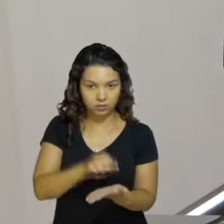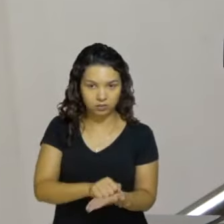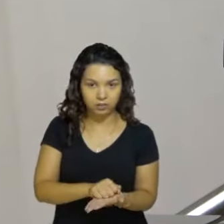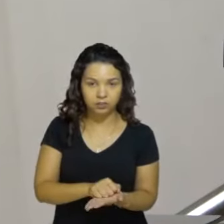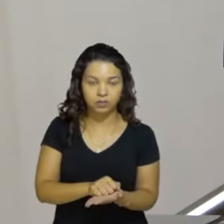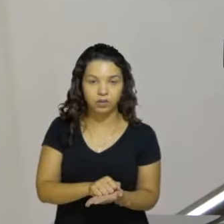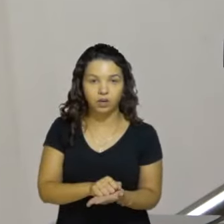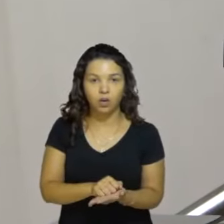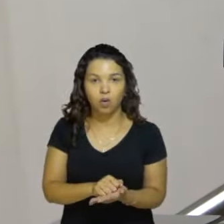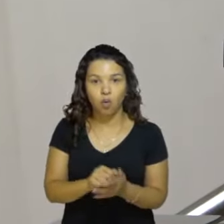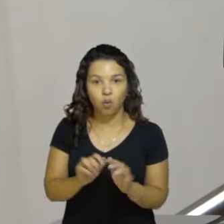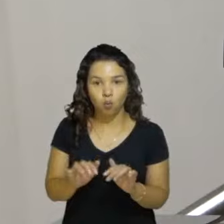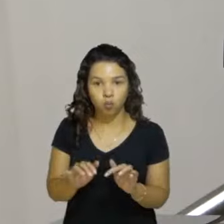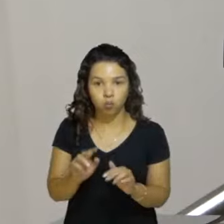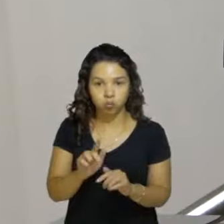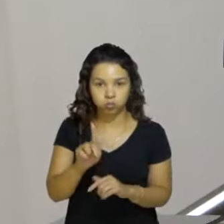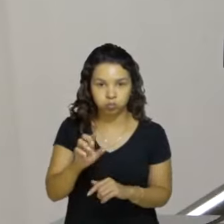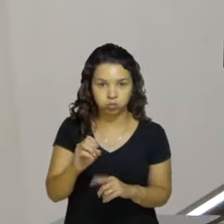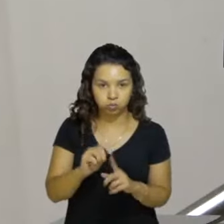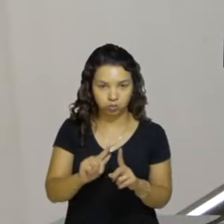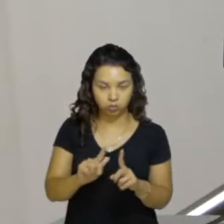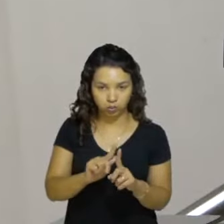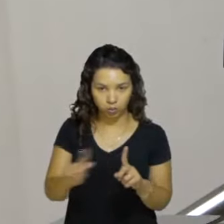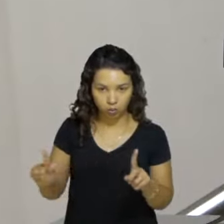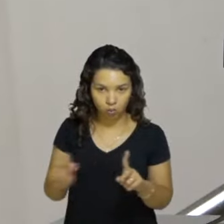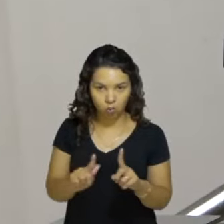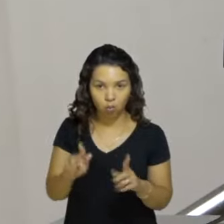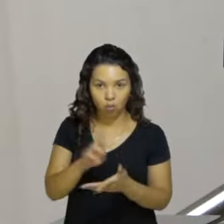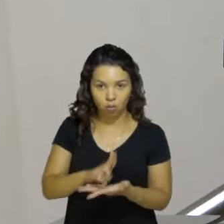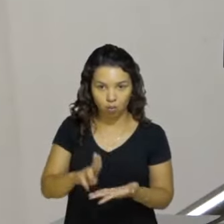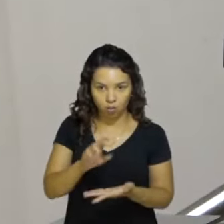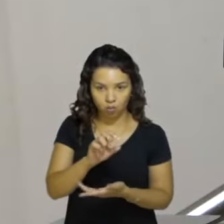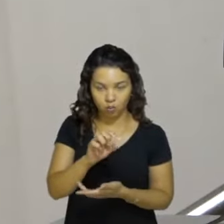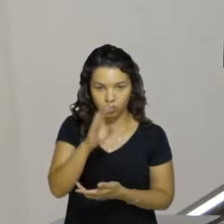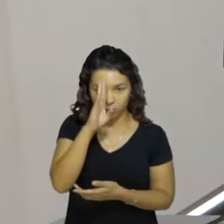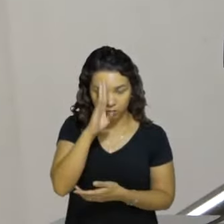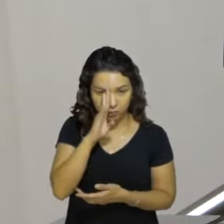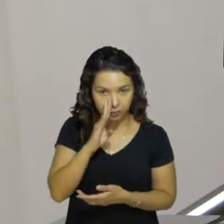Coloque no Google Universidade Gratuita Santa Catarina. E aí você vai